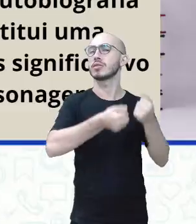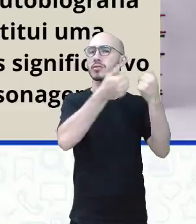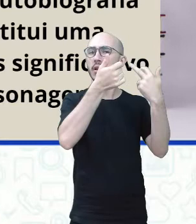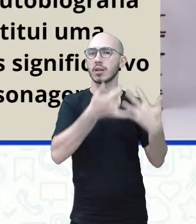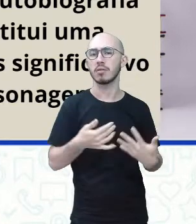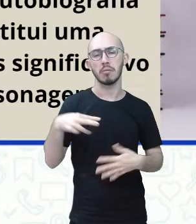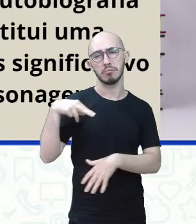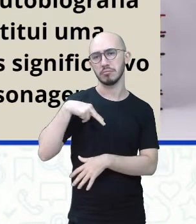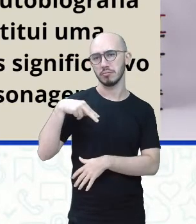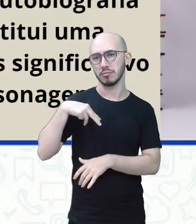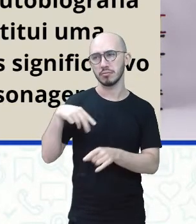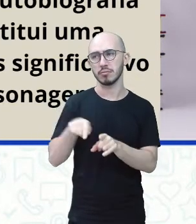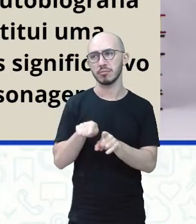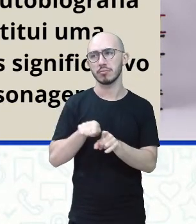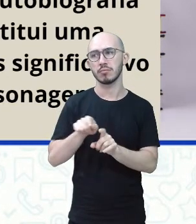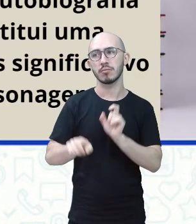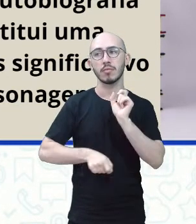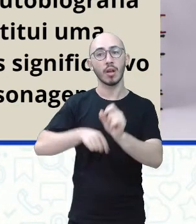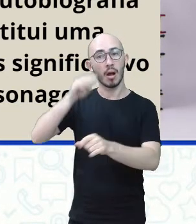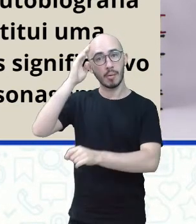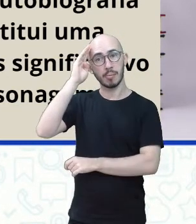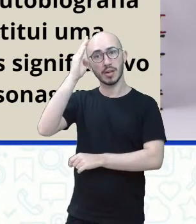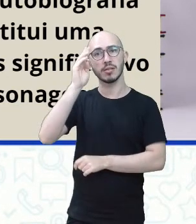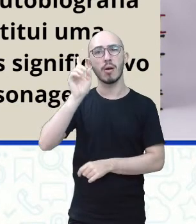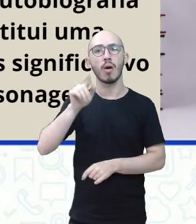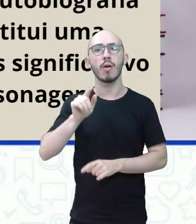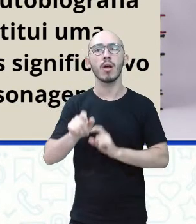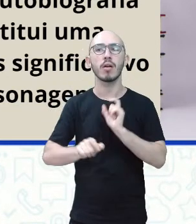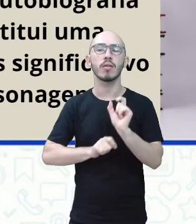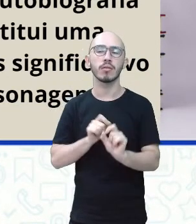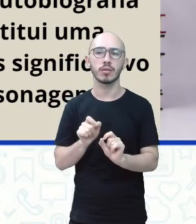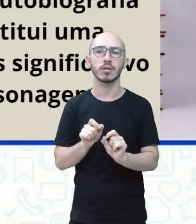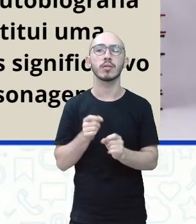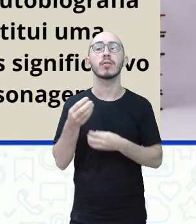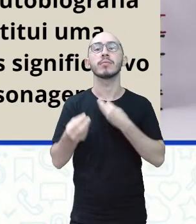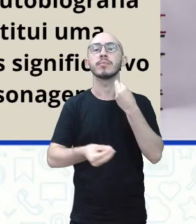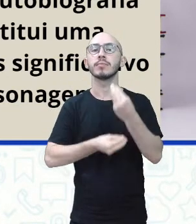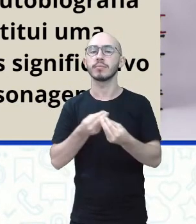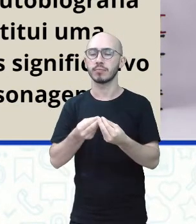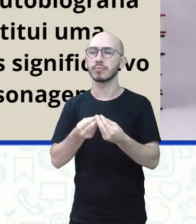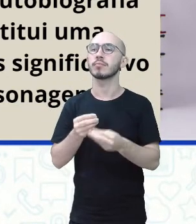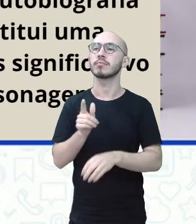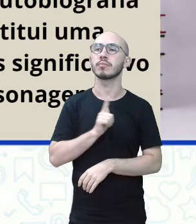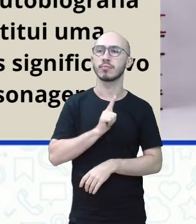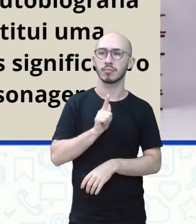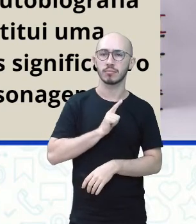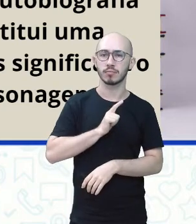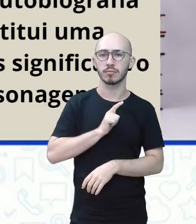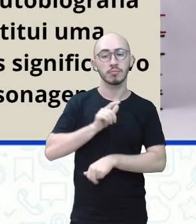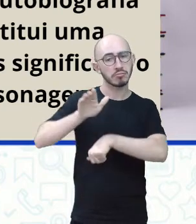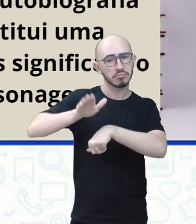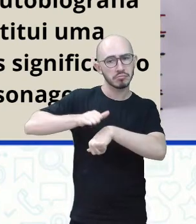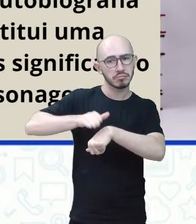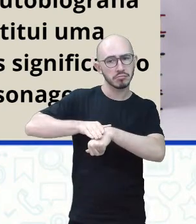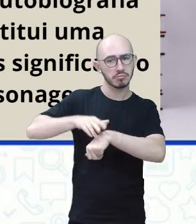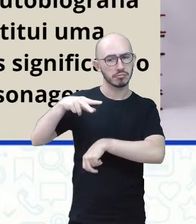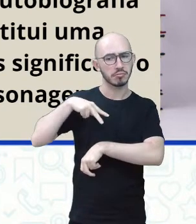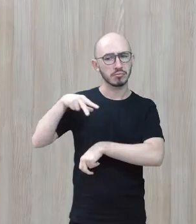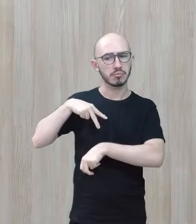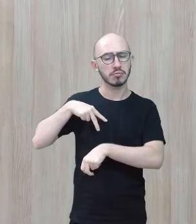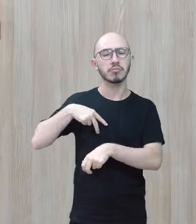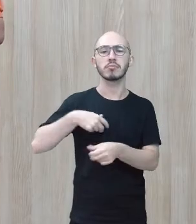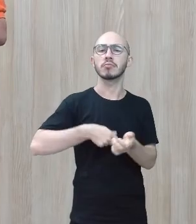pessoal e o seu traço mais significativo é a inserção do próprio escritor